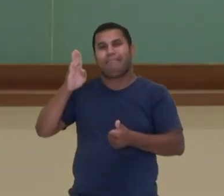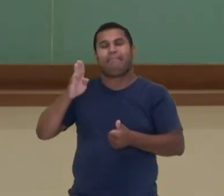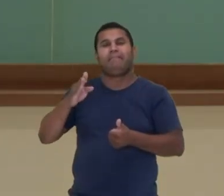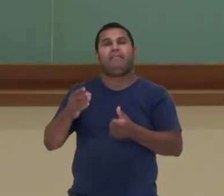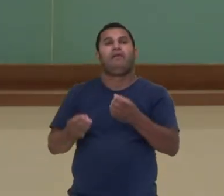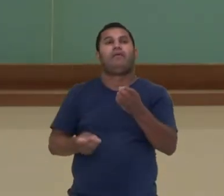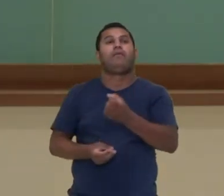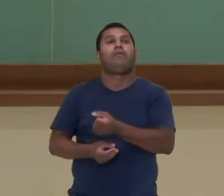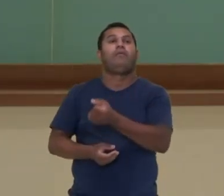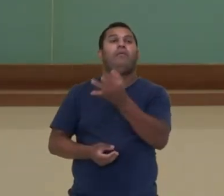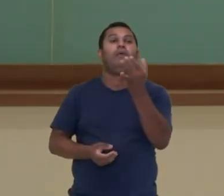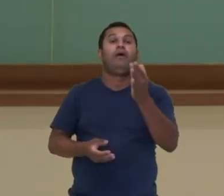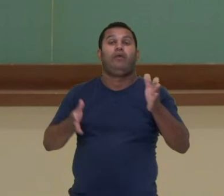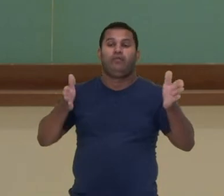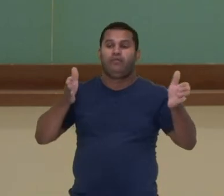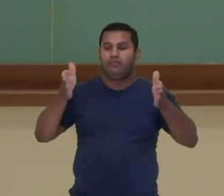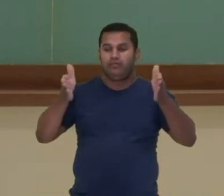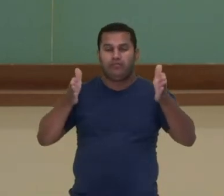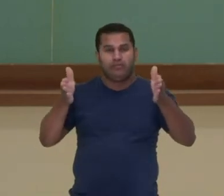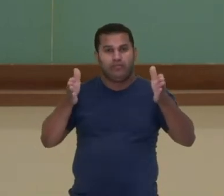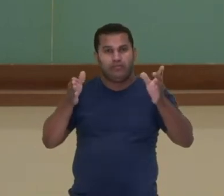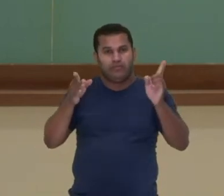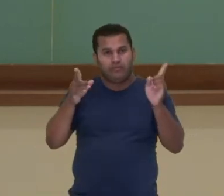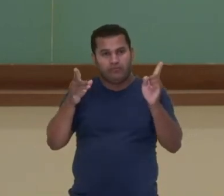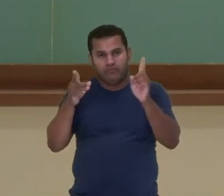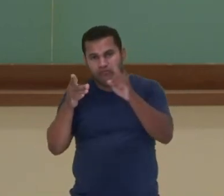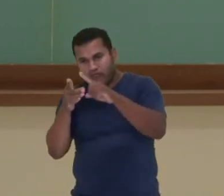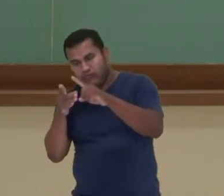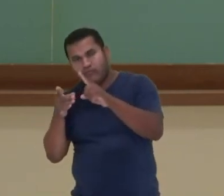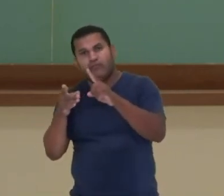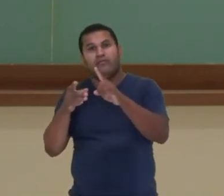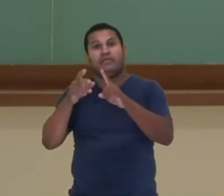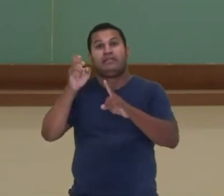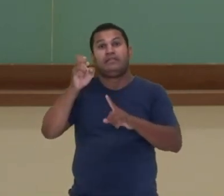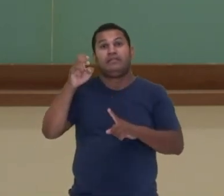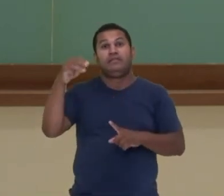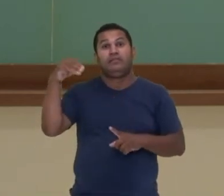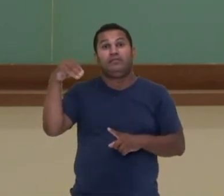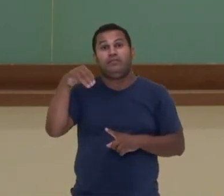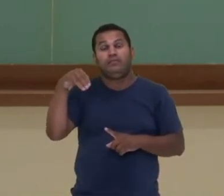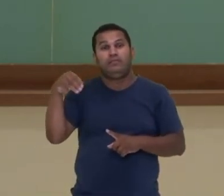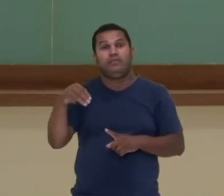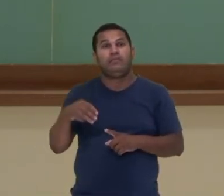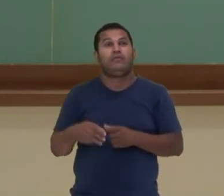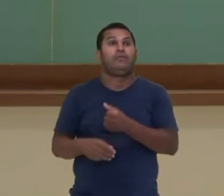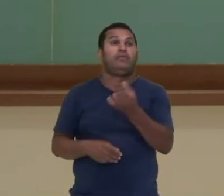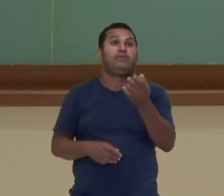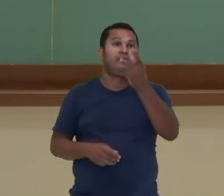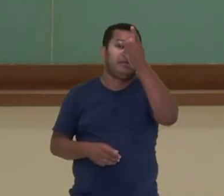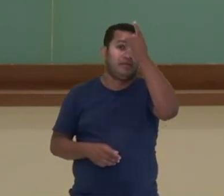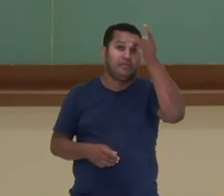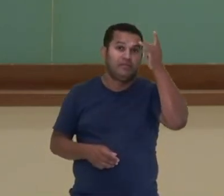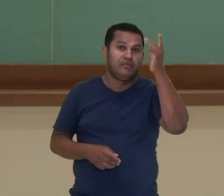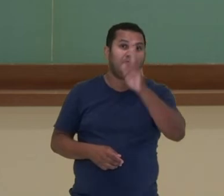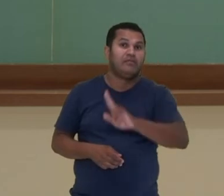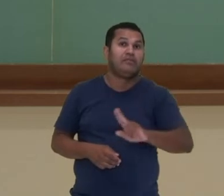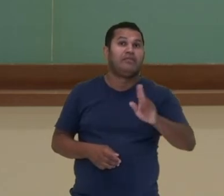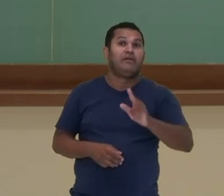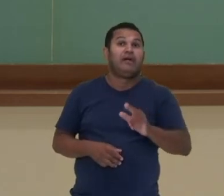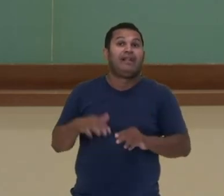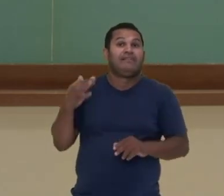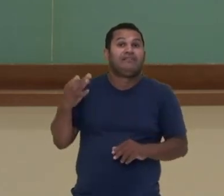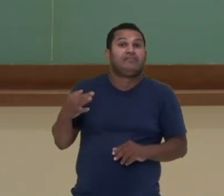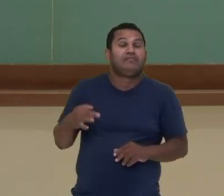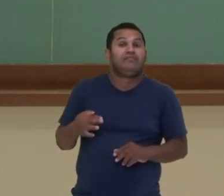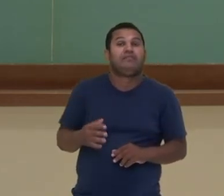um deslocamento de apenas 5 milímetros, qual é a desaceleração que o infeliz ocupante irá sofrer?